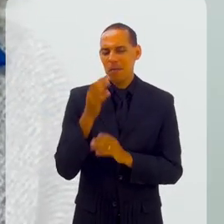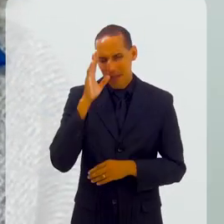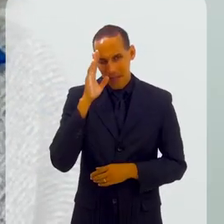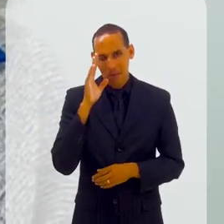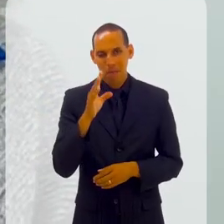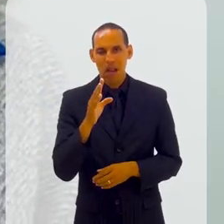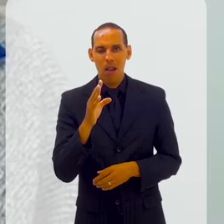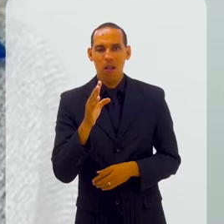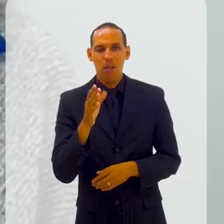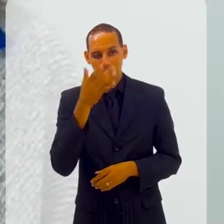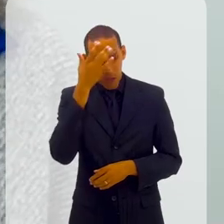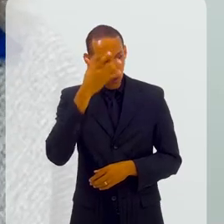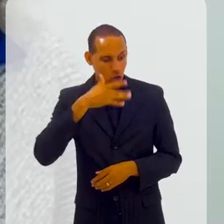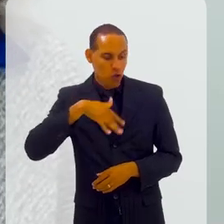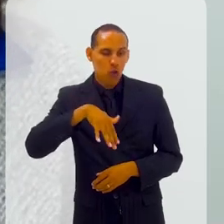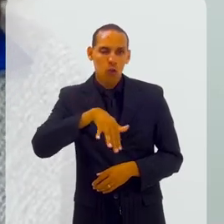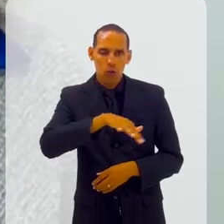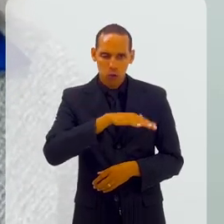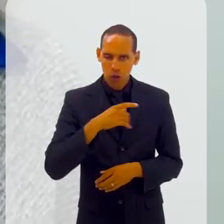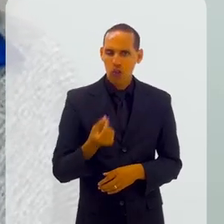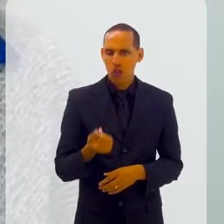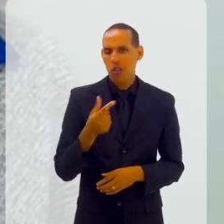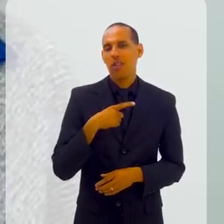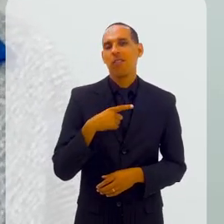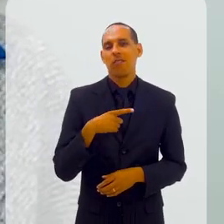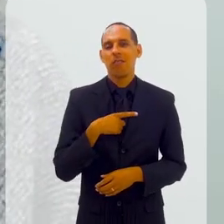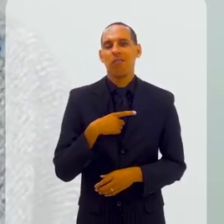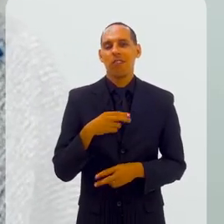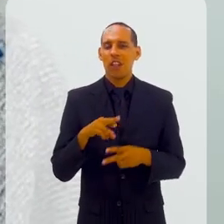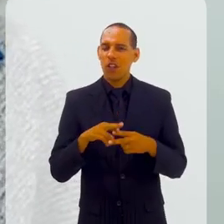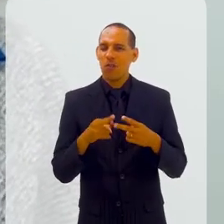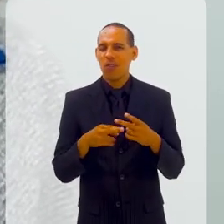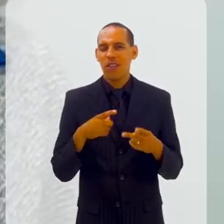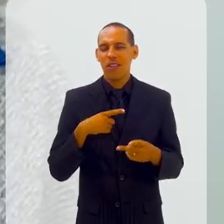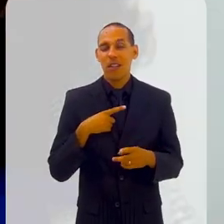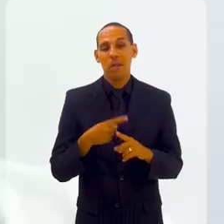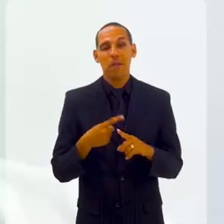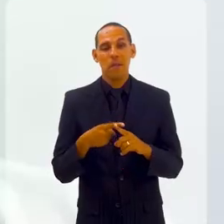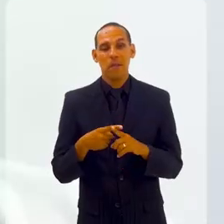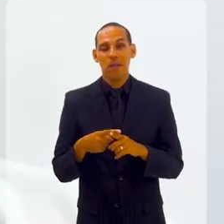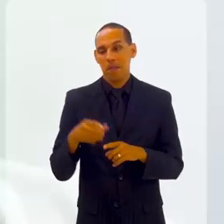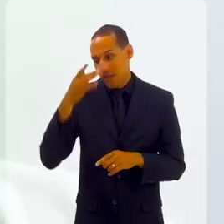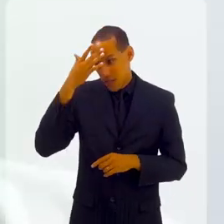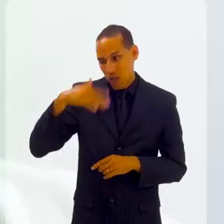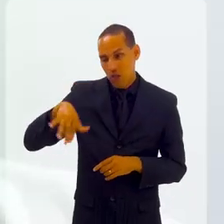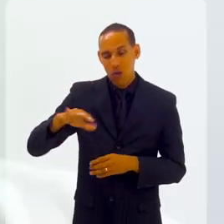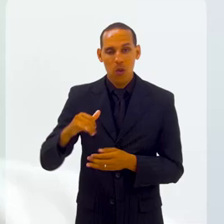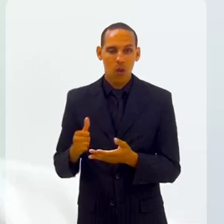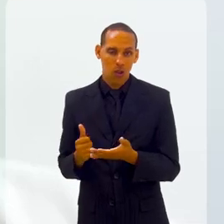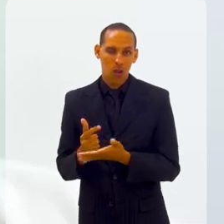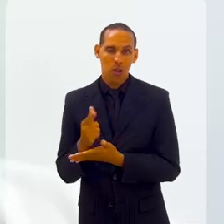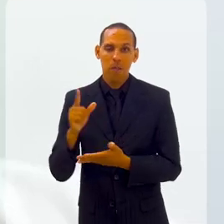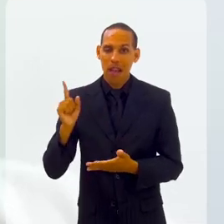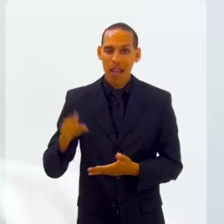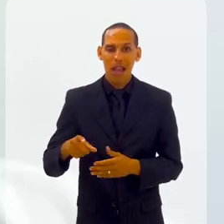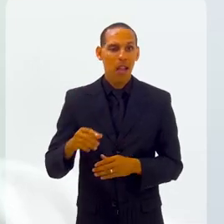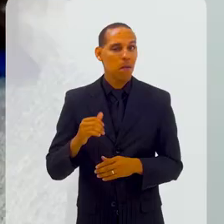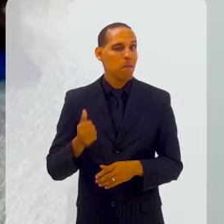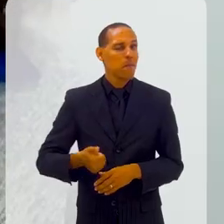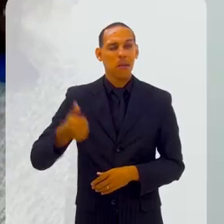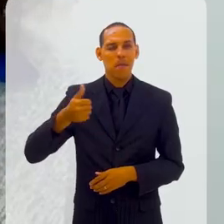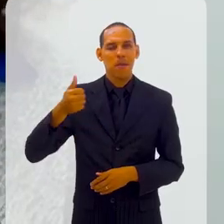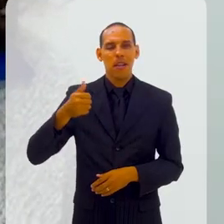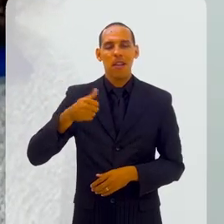e principalmente É para um público que tem recurso né que é no mercado consumidor é maior